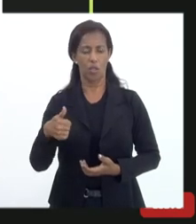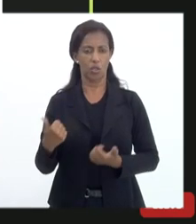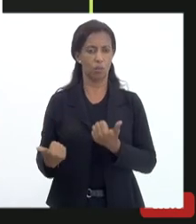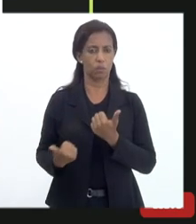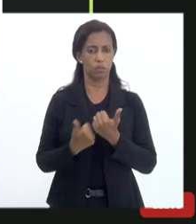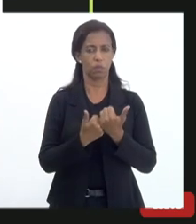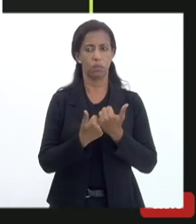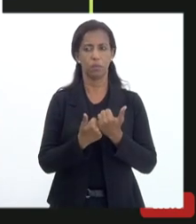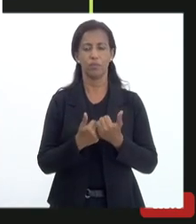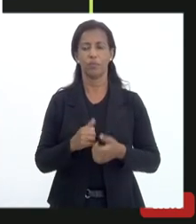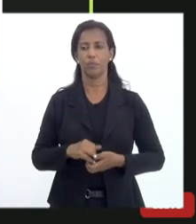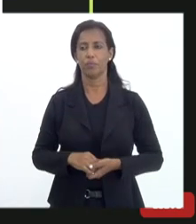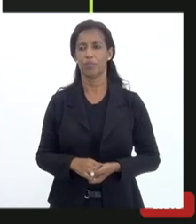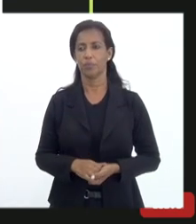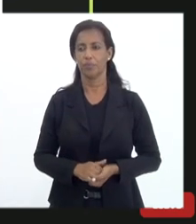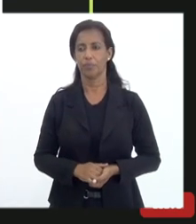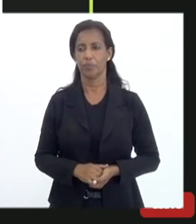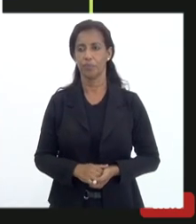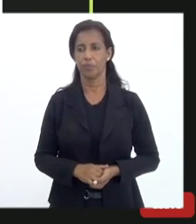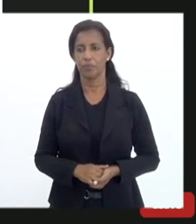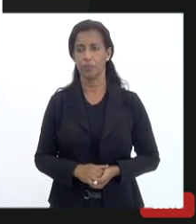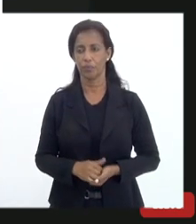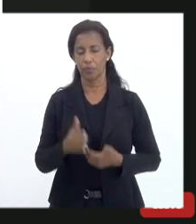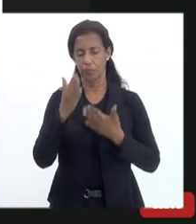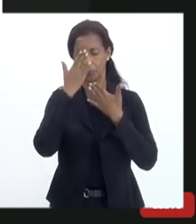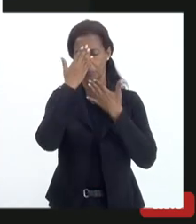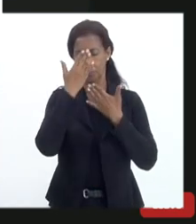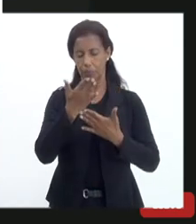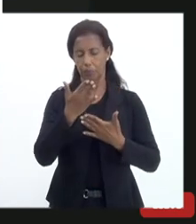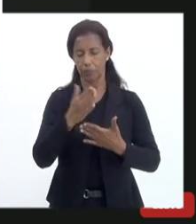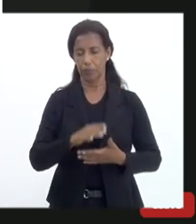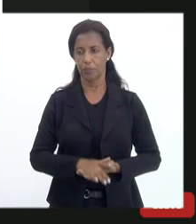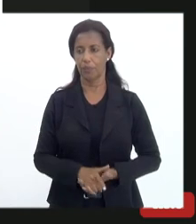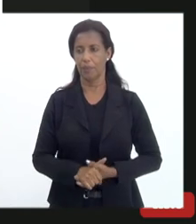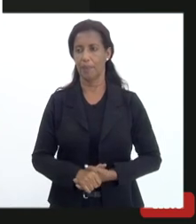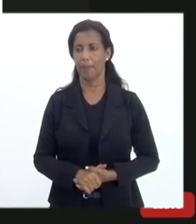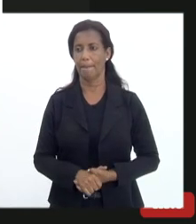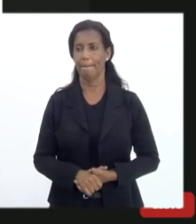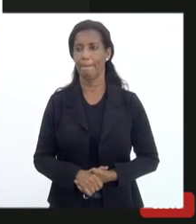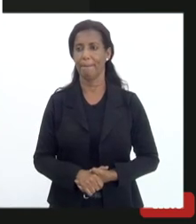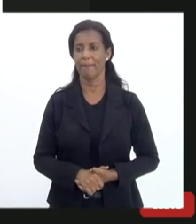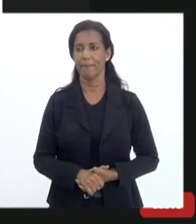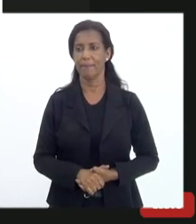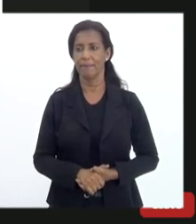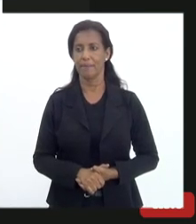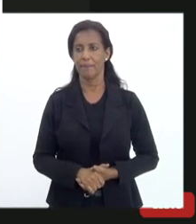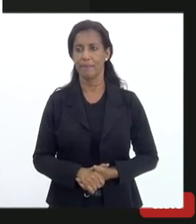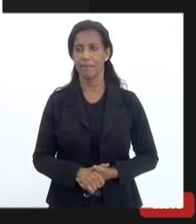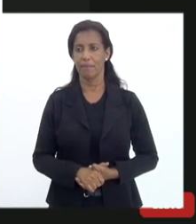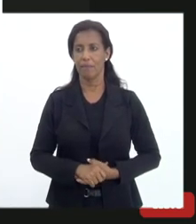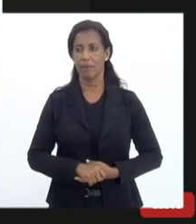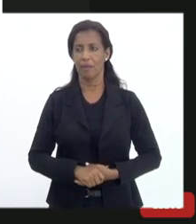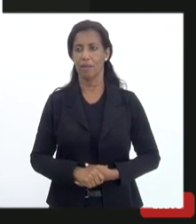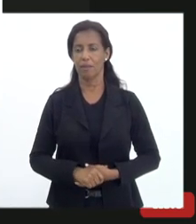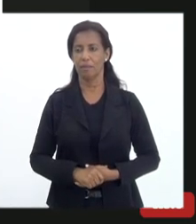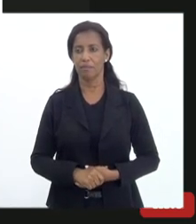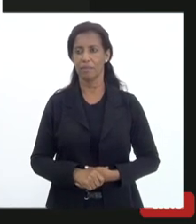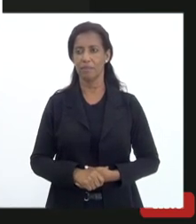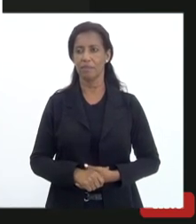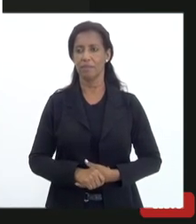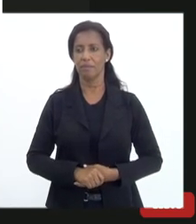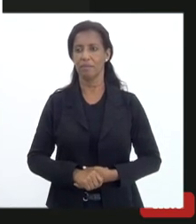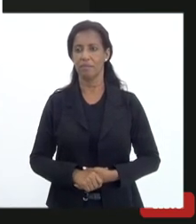pela educação fluminense. Obrigada, gente. Obrigado, Alessandra. Muito importante a sua participação. Gostaria de chamar agora